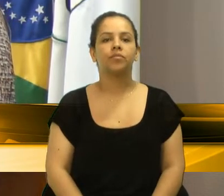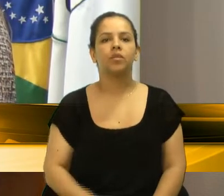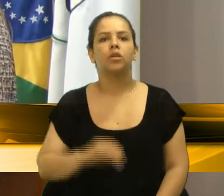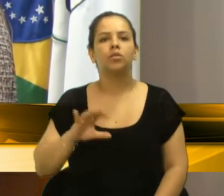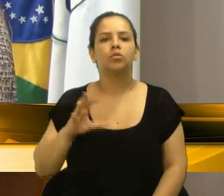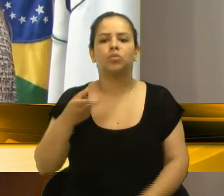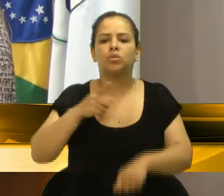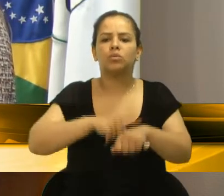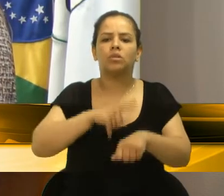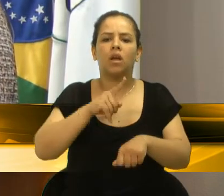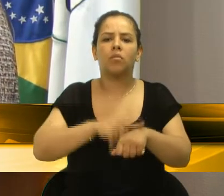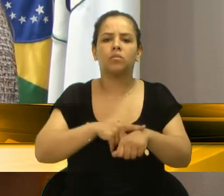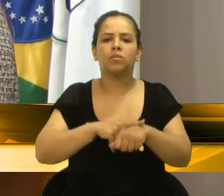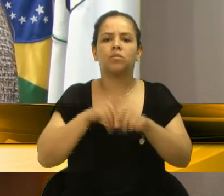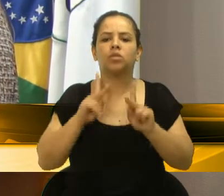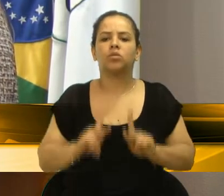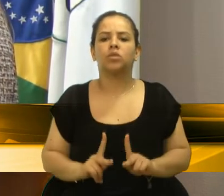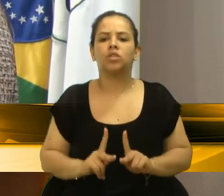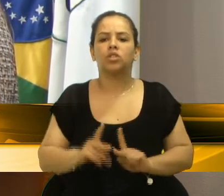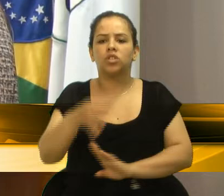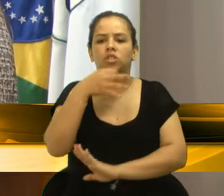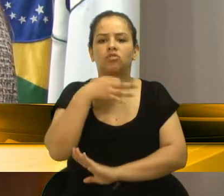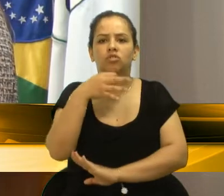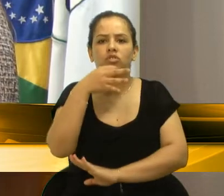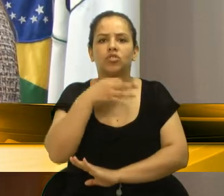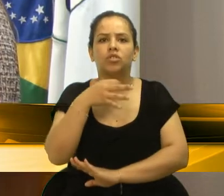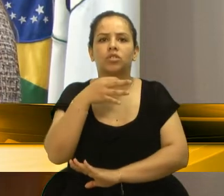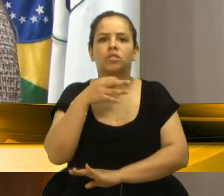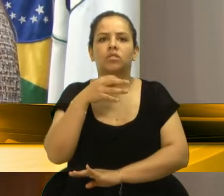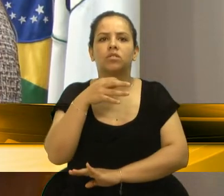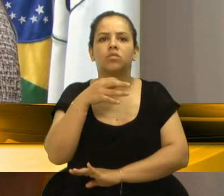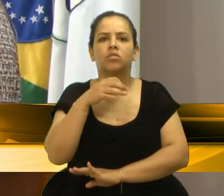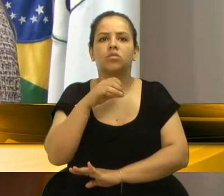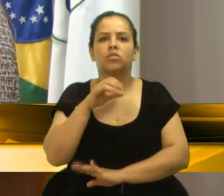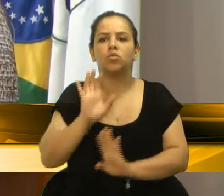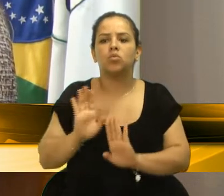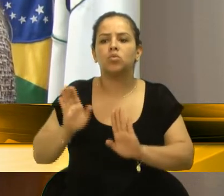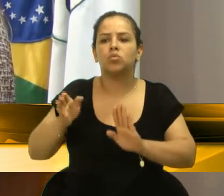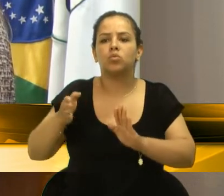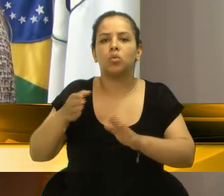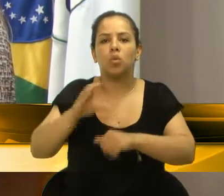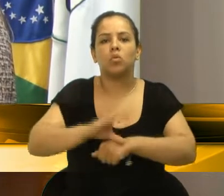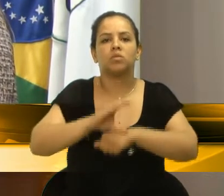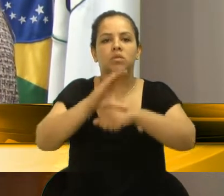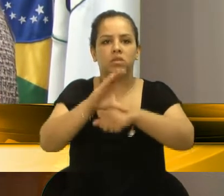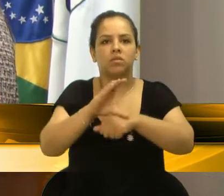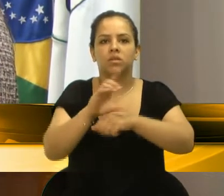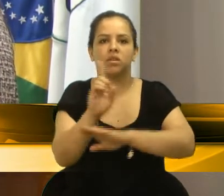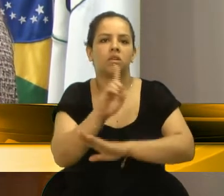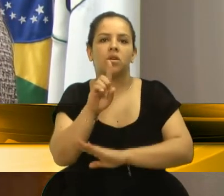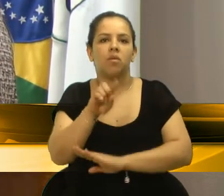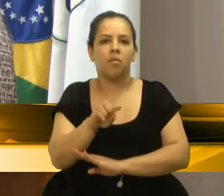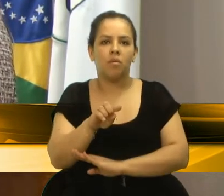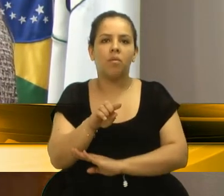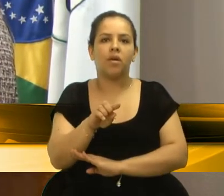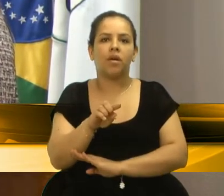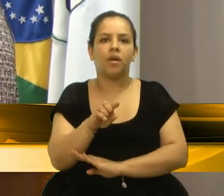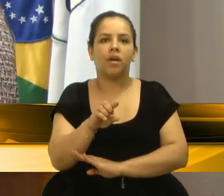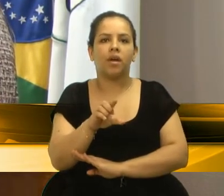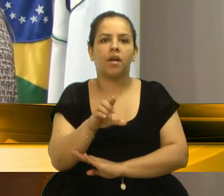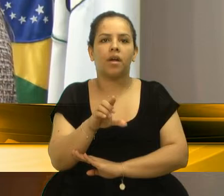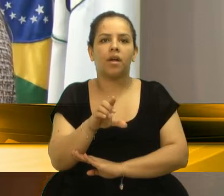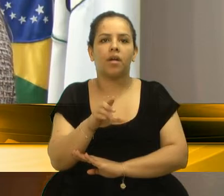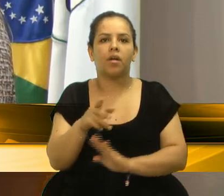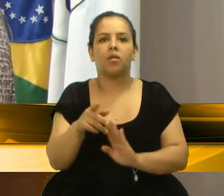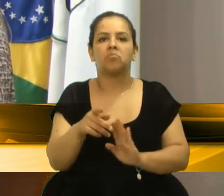a população de Caxias à mercê de um conselho que não é diligente e de um conselho que dá de ombros